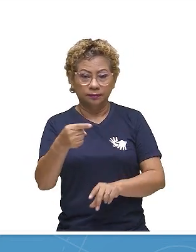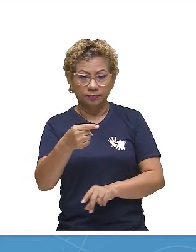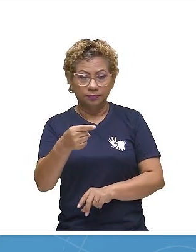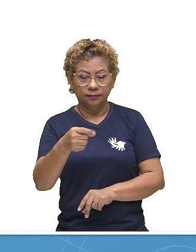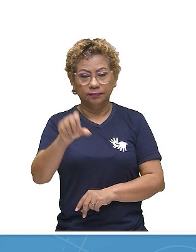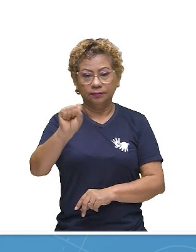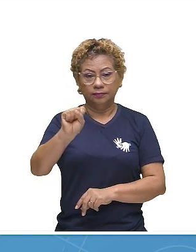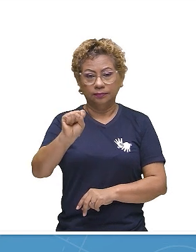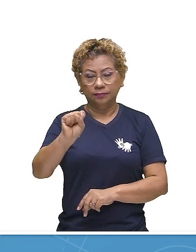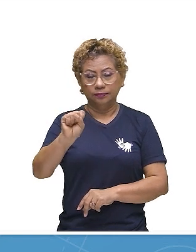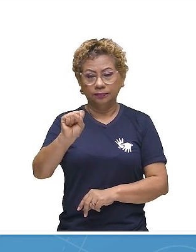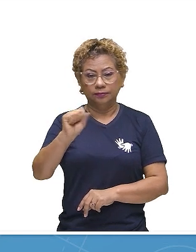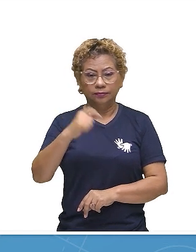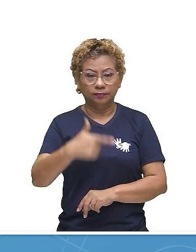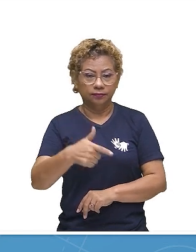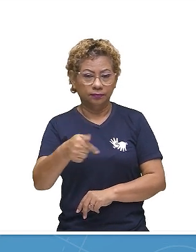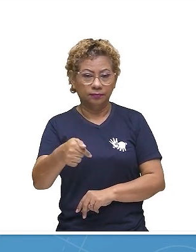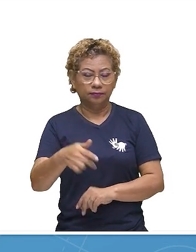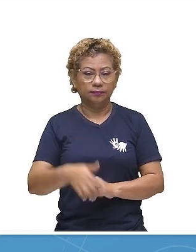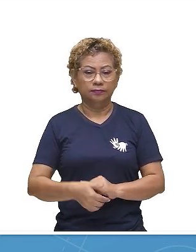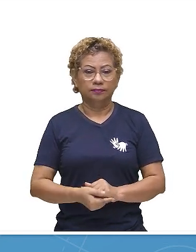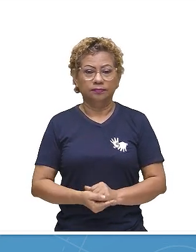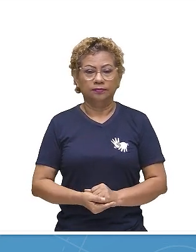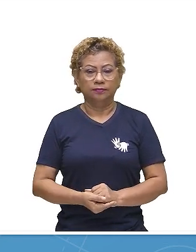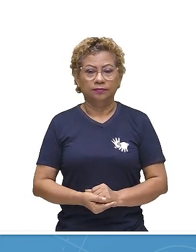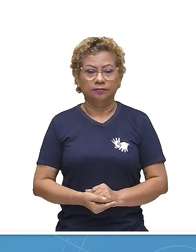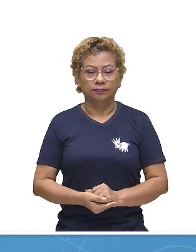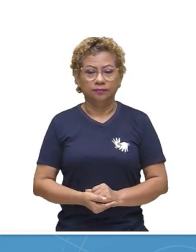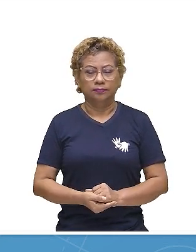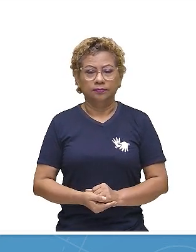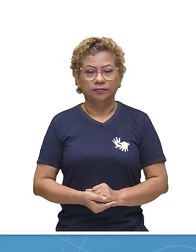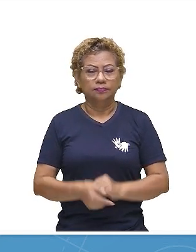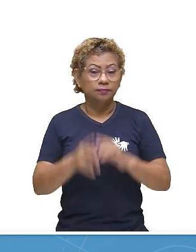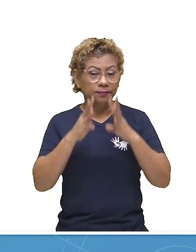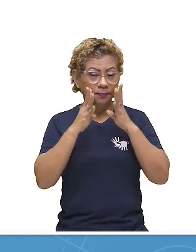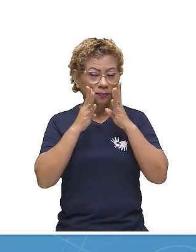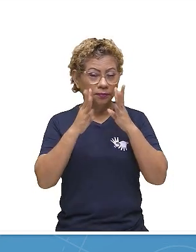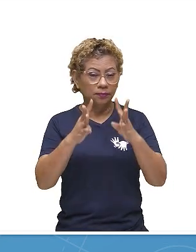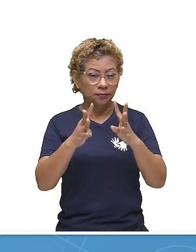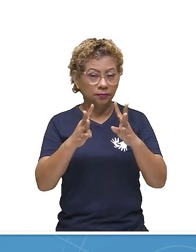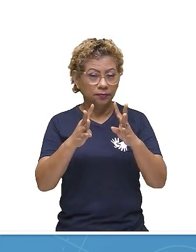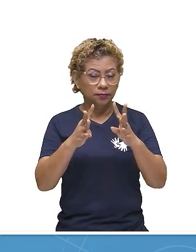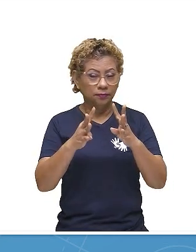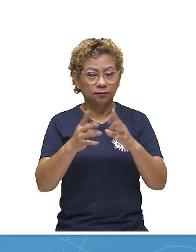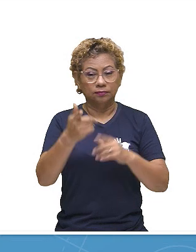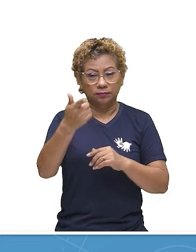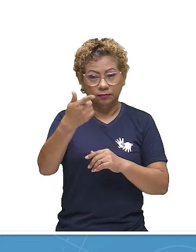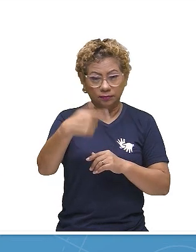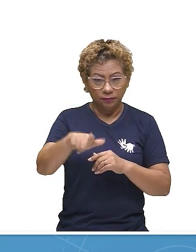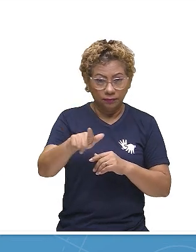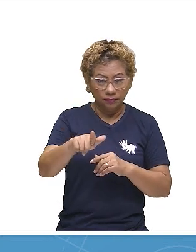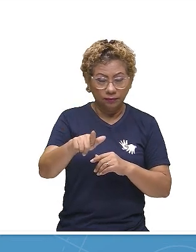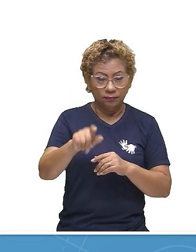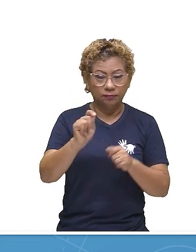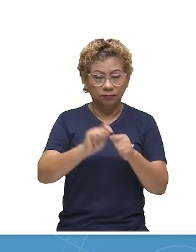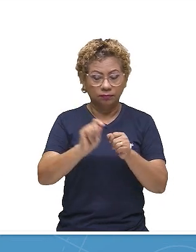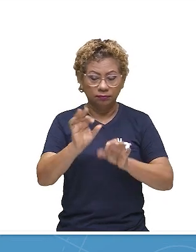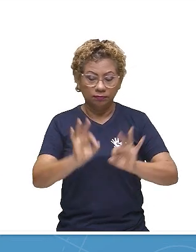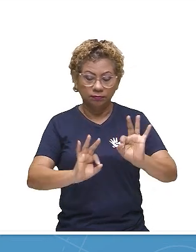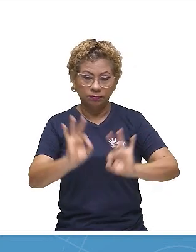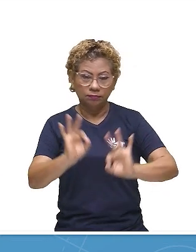menos 8 sobre 27. Então, posso fazer o quê? Reescrever isso daqui, né, como raiz cúbica,